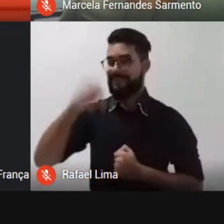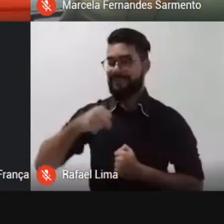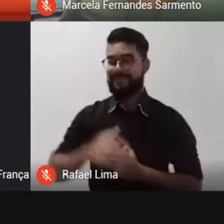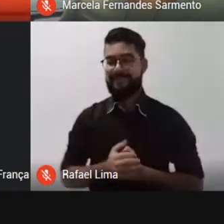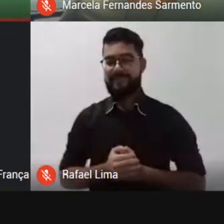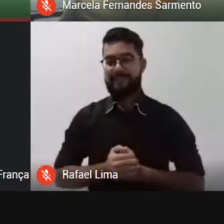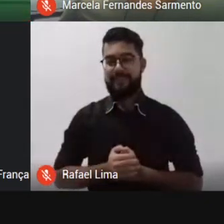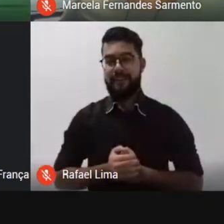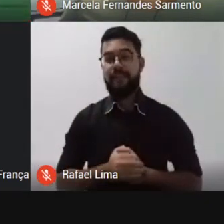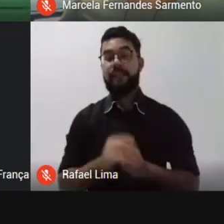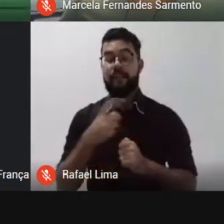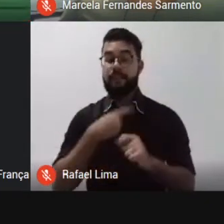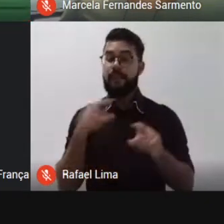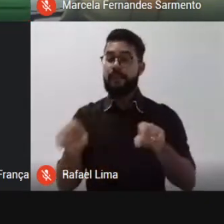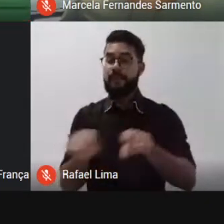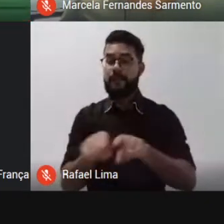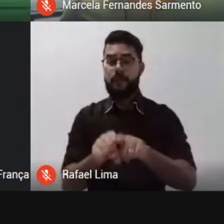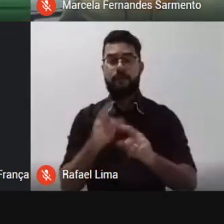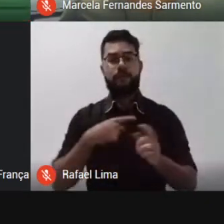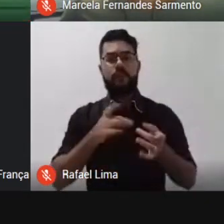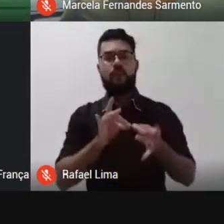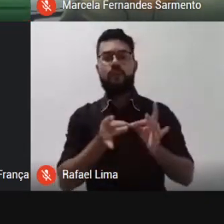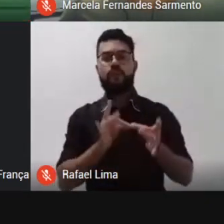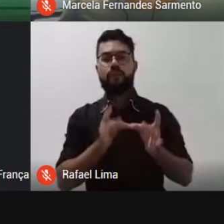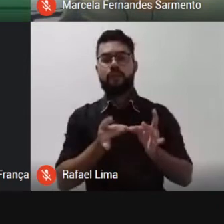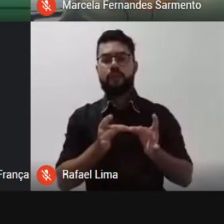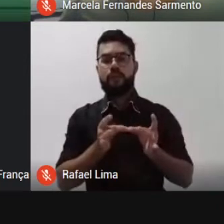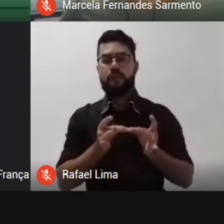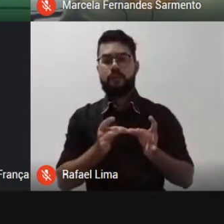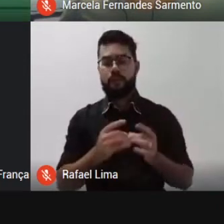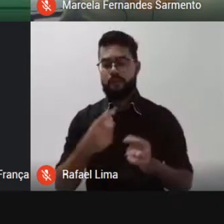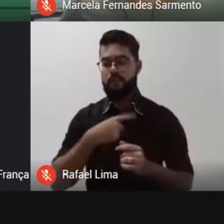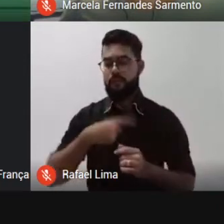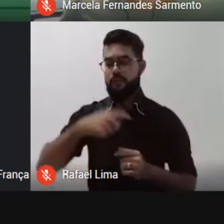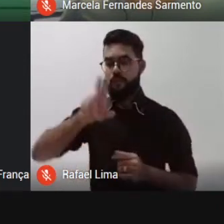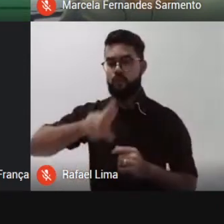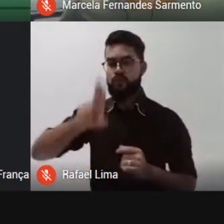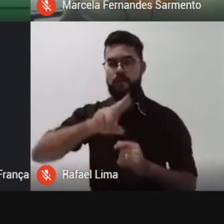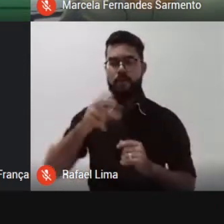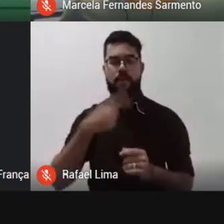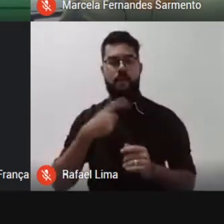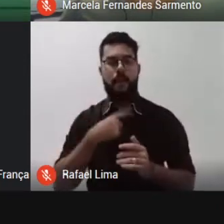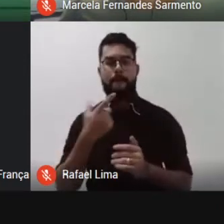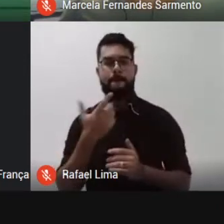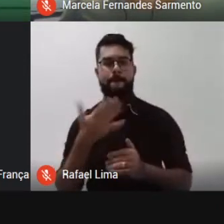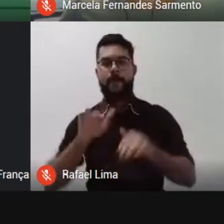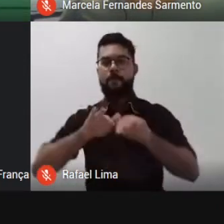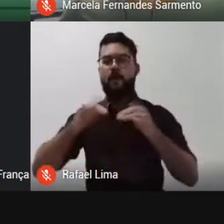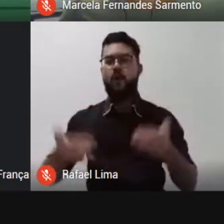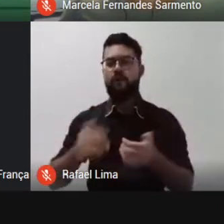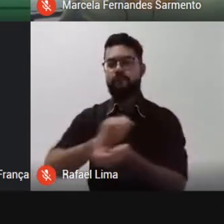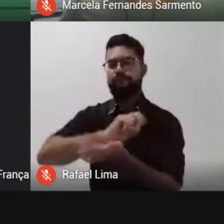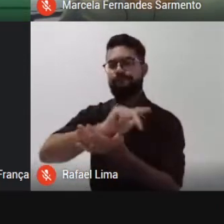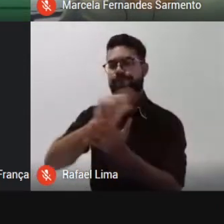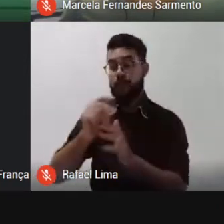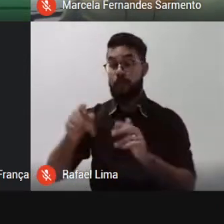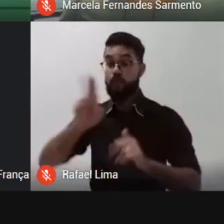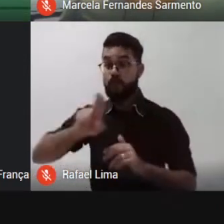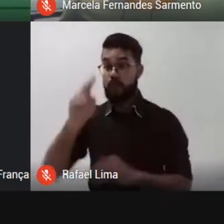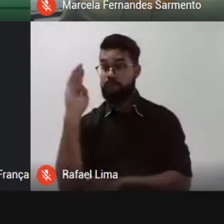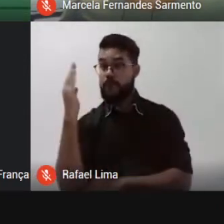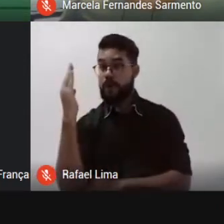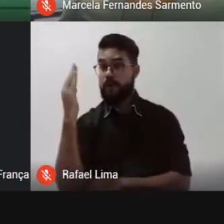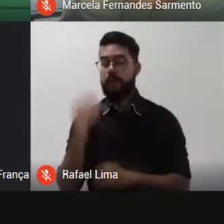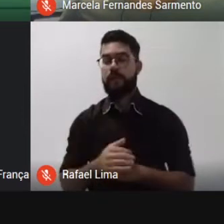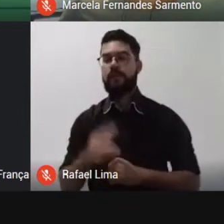E também fizemos uma oficina de mobiliário com pallets. Nessa oficina, o objetivo dessa oficina era justamente passar